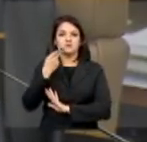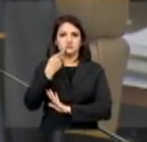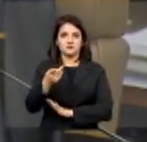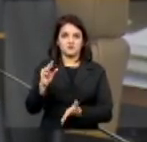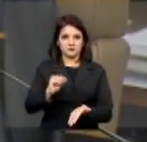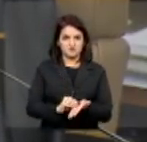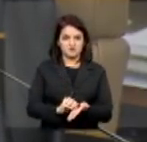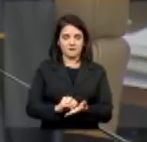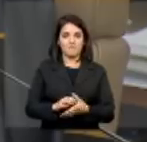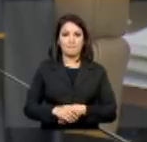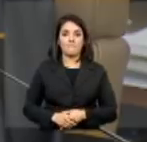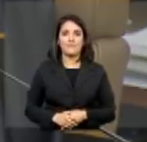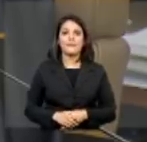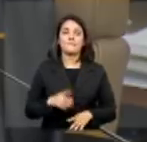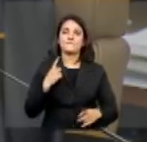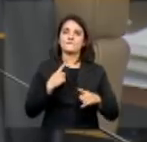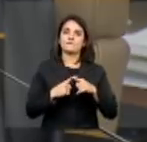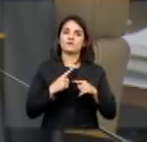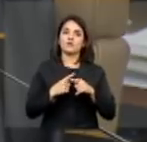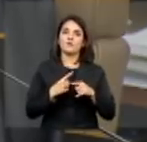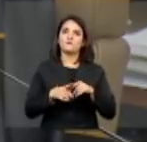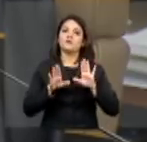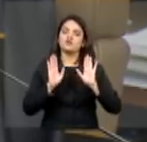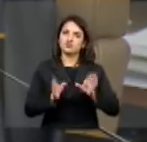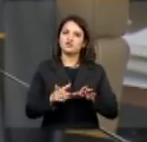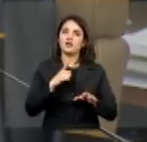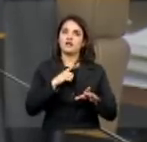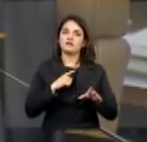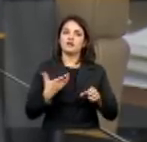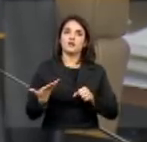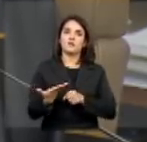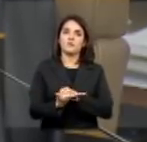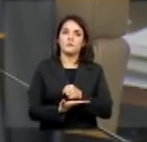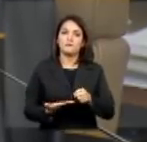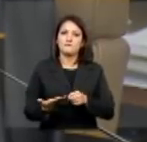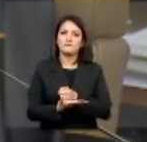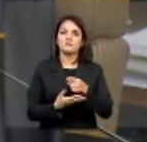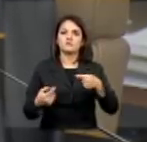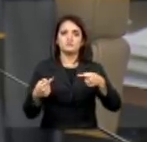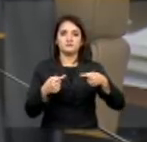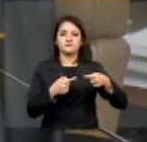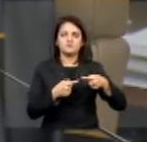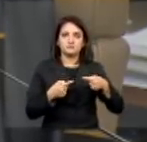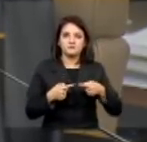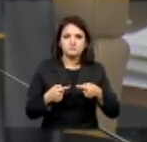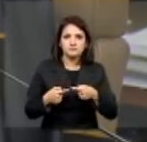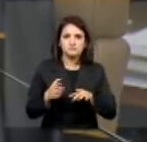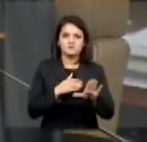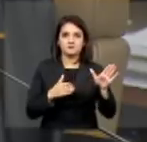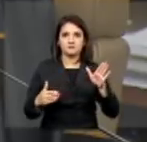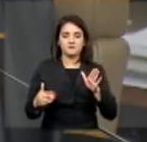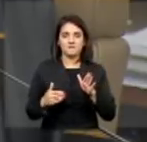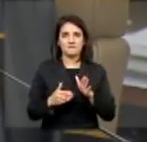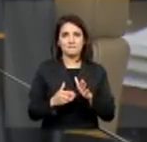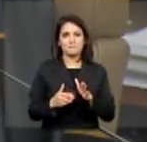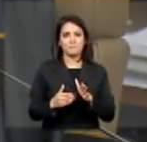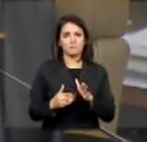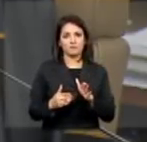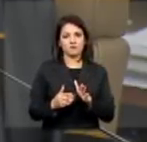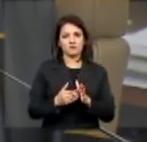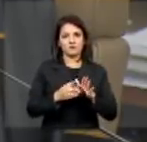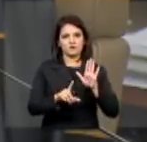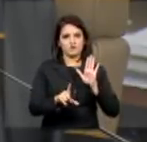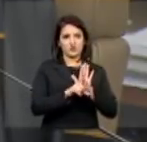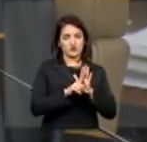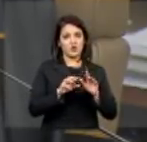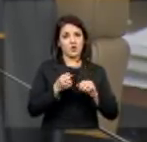seja porque devidamente fundamentada em consonância com a sistemática processual vigente seja porque não representou o seu